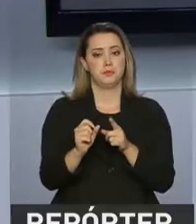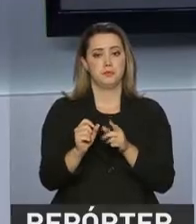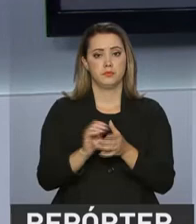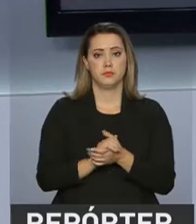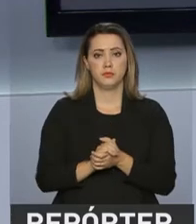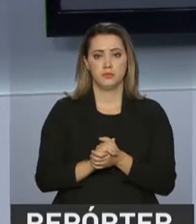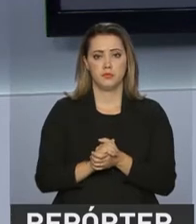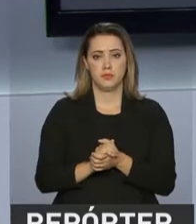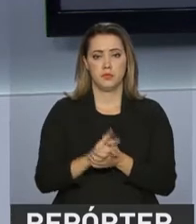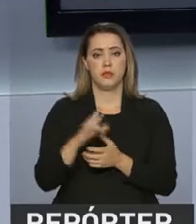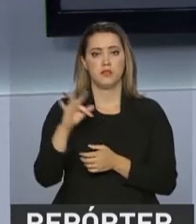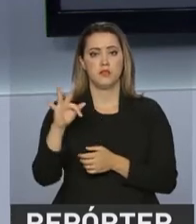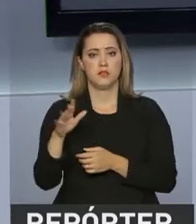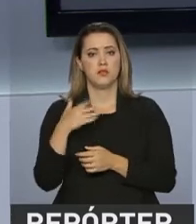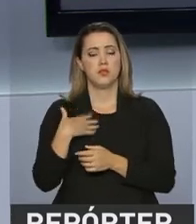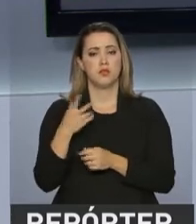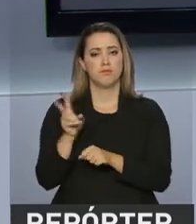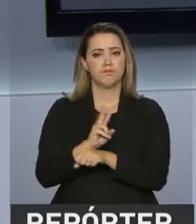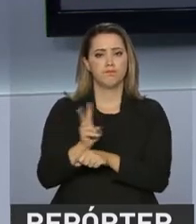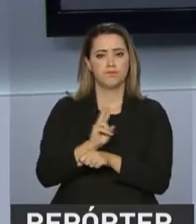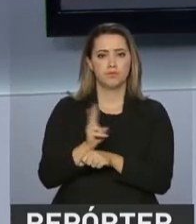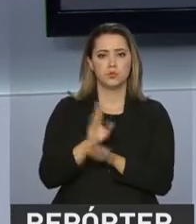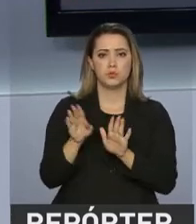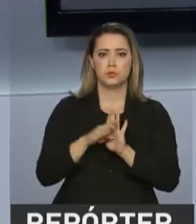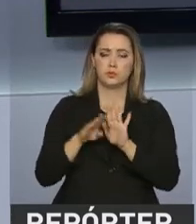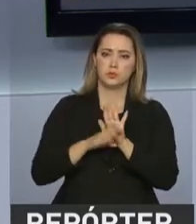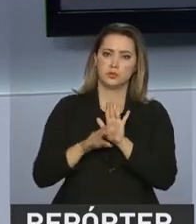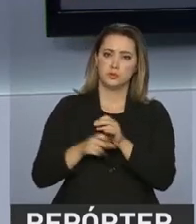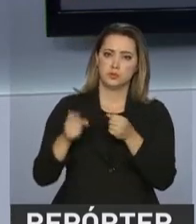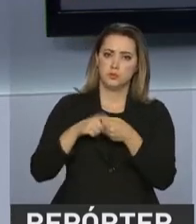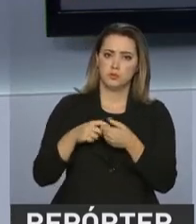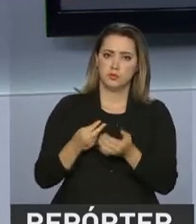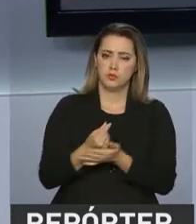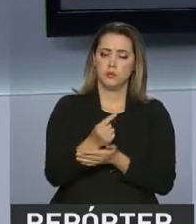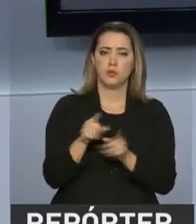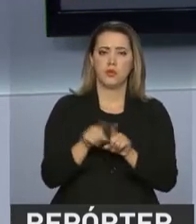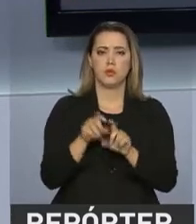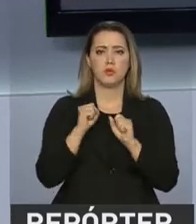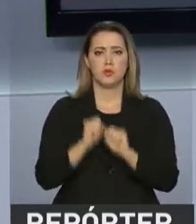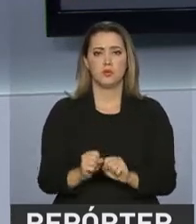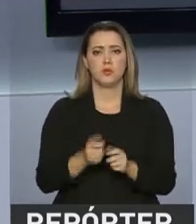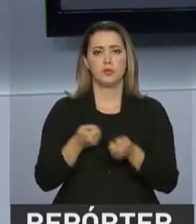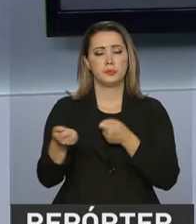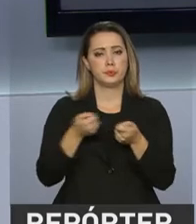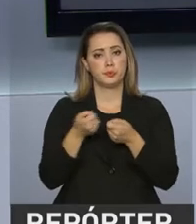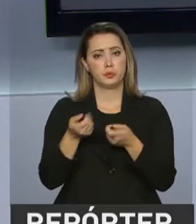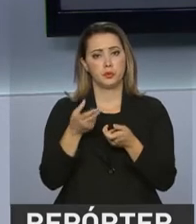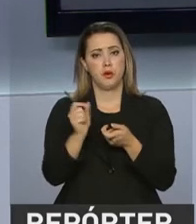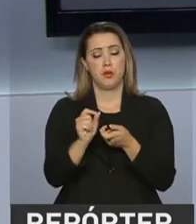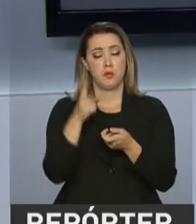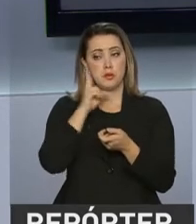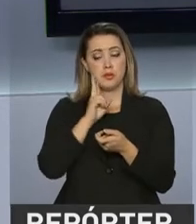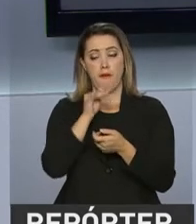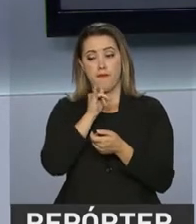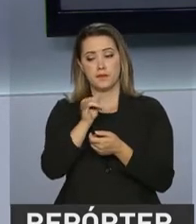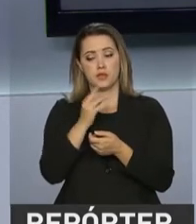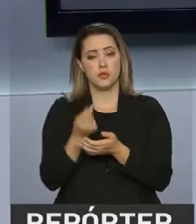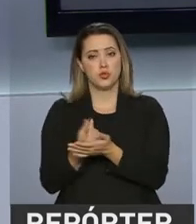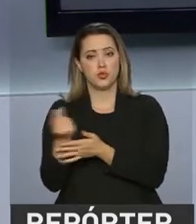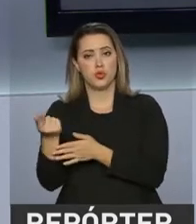a receita federal faz um pente fino do programa de repatriação que permite a regularização de recursos enviados ao